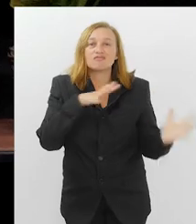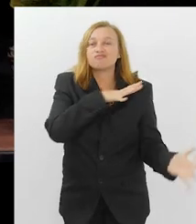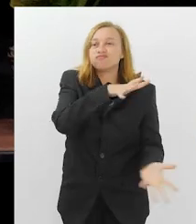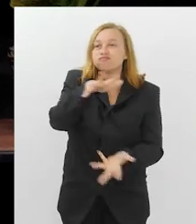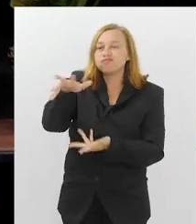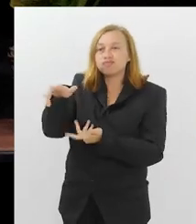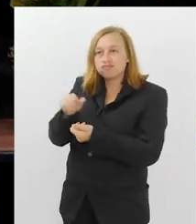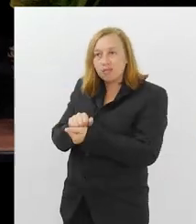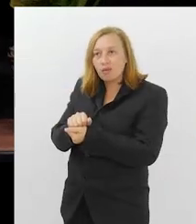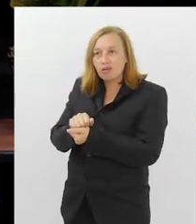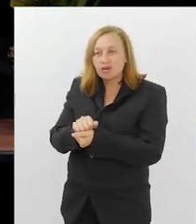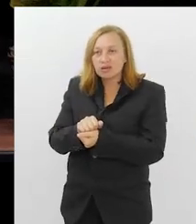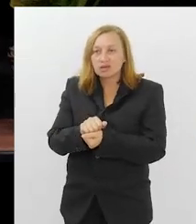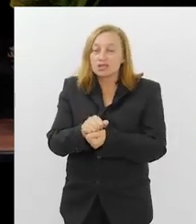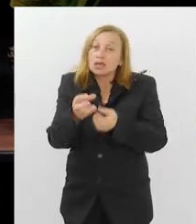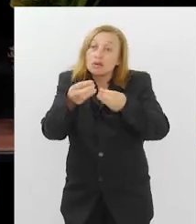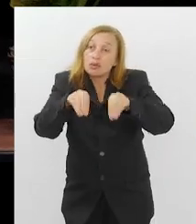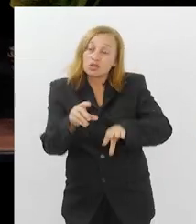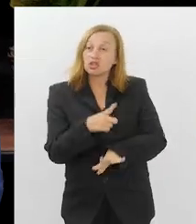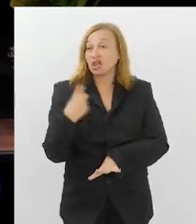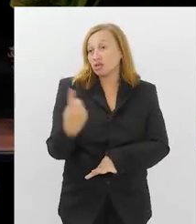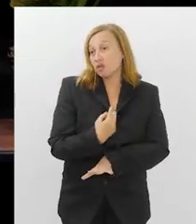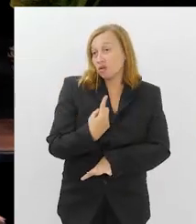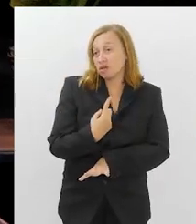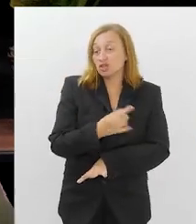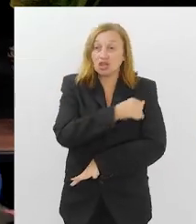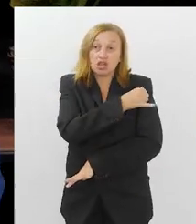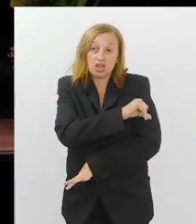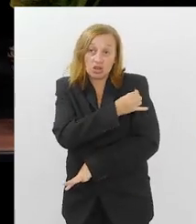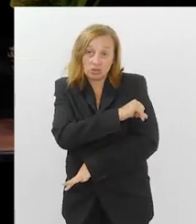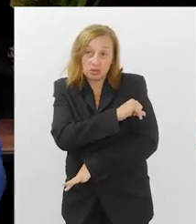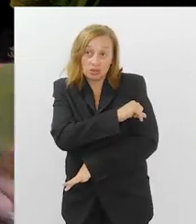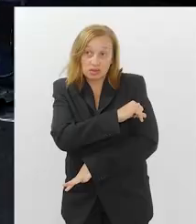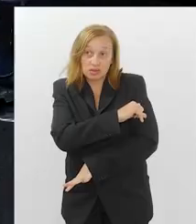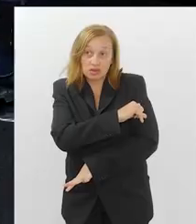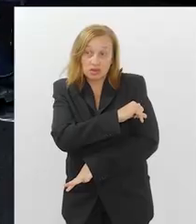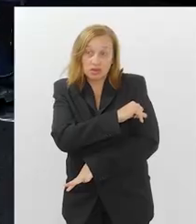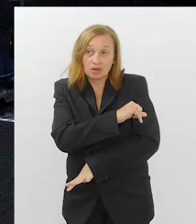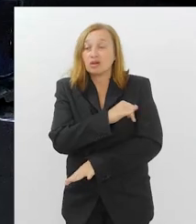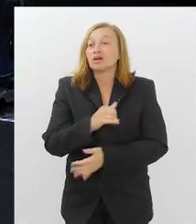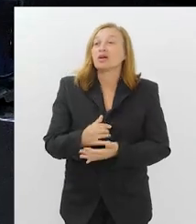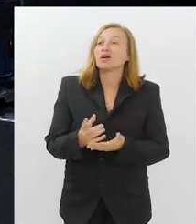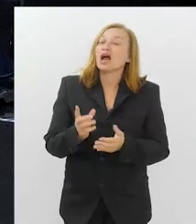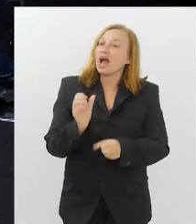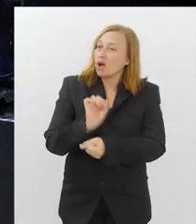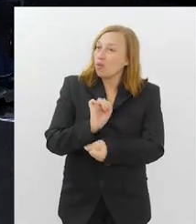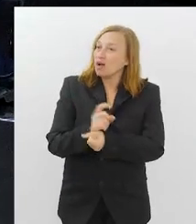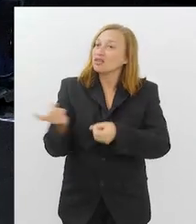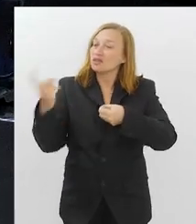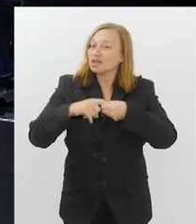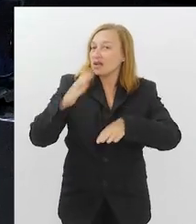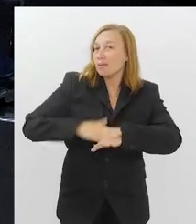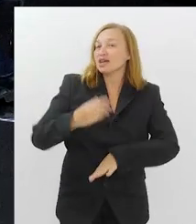trazendo temas internacionais e que afeta todos nós, cariocas e fluminenses. Bom,